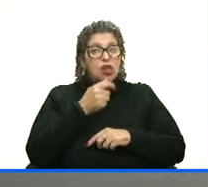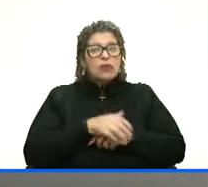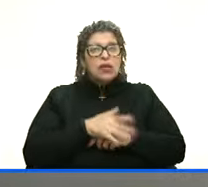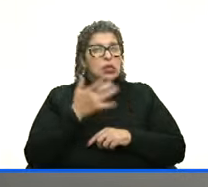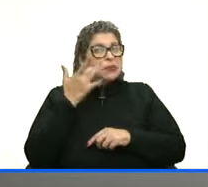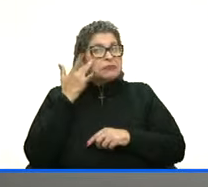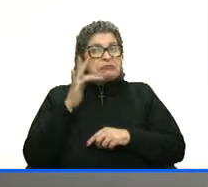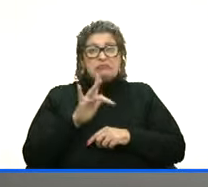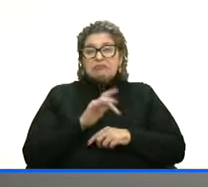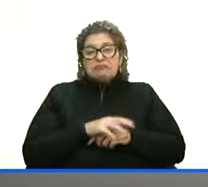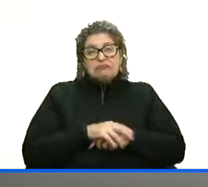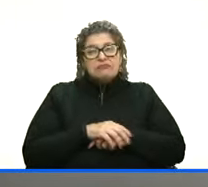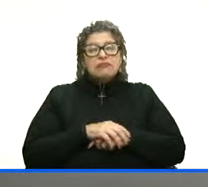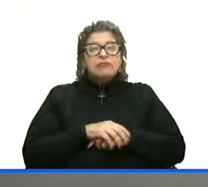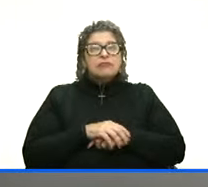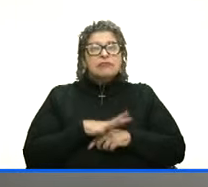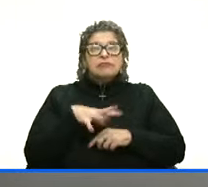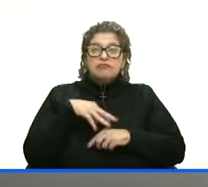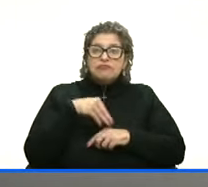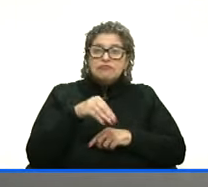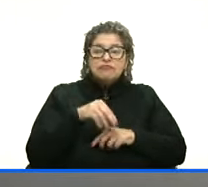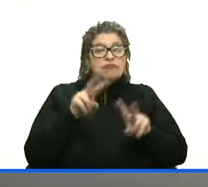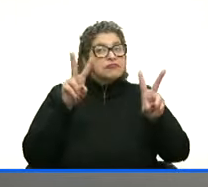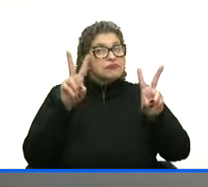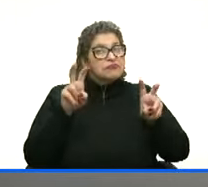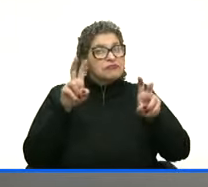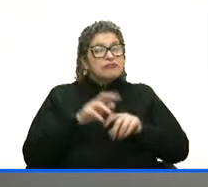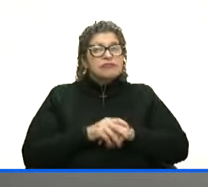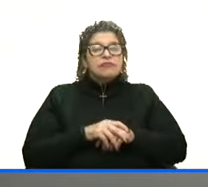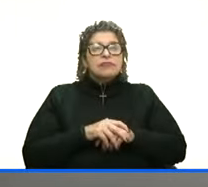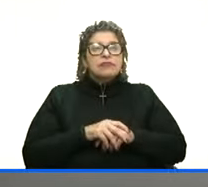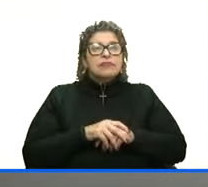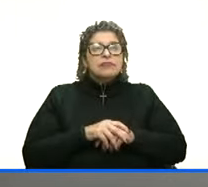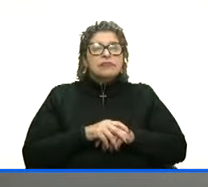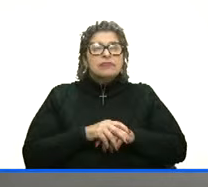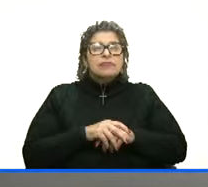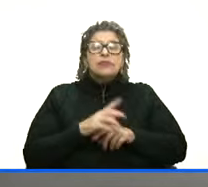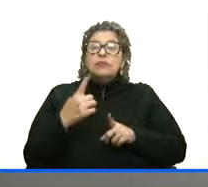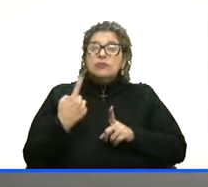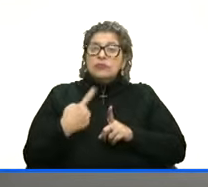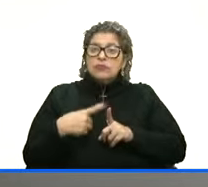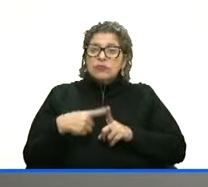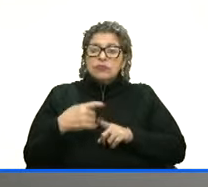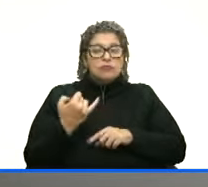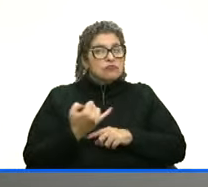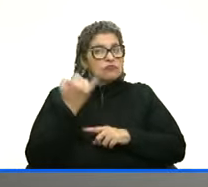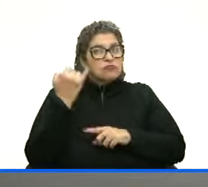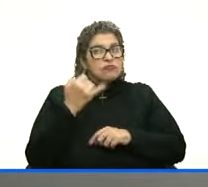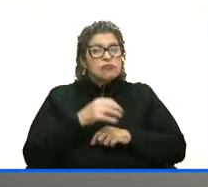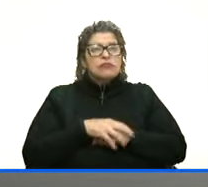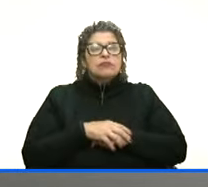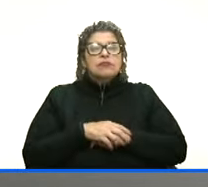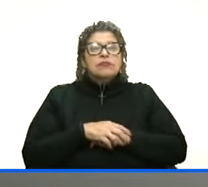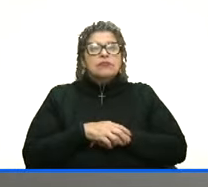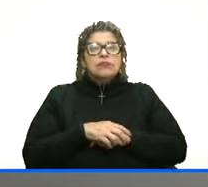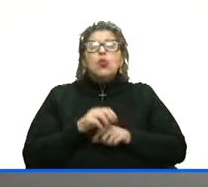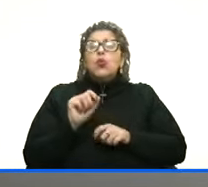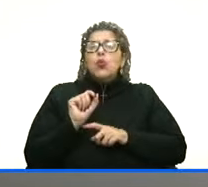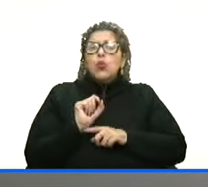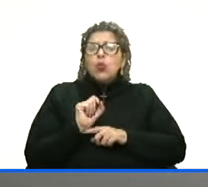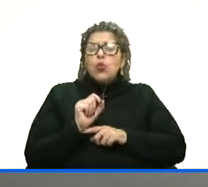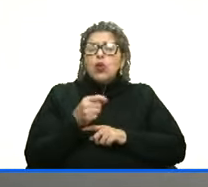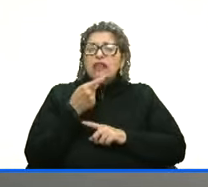não sei se dá para deixar isso também pautado e registrado, Sofia, porque também é importante. O que, que a